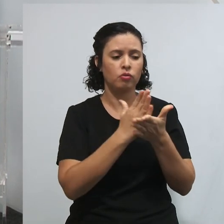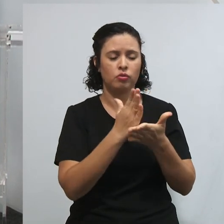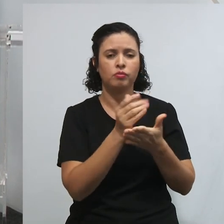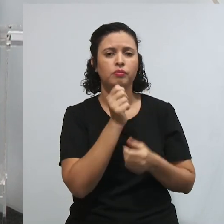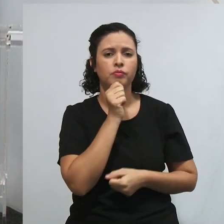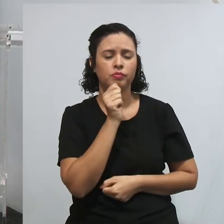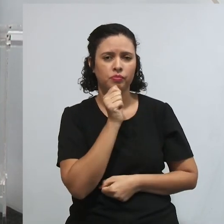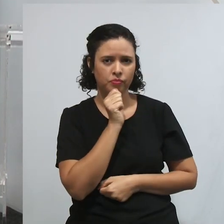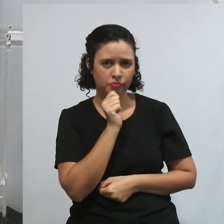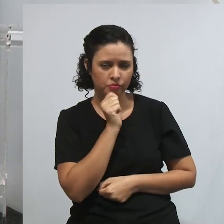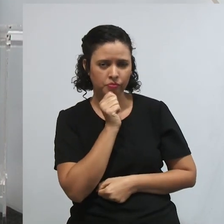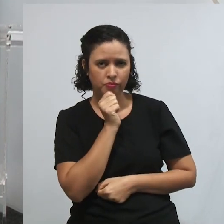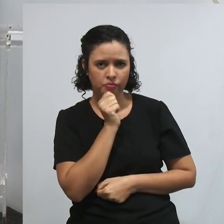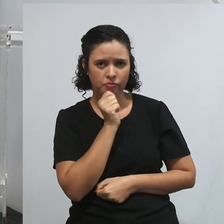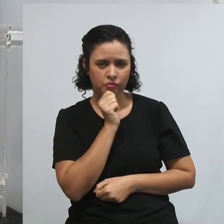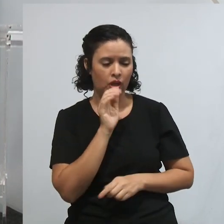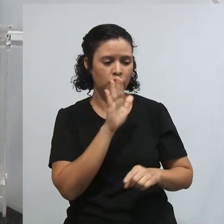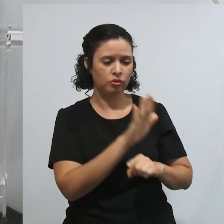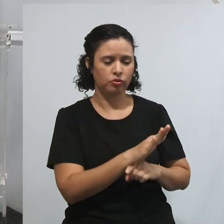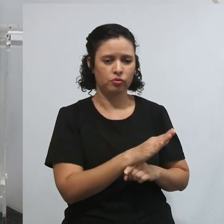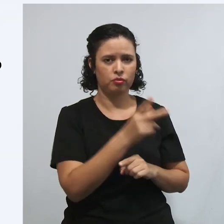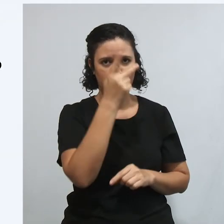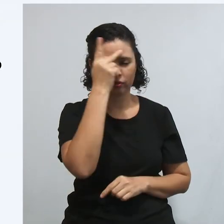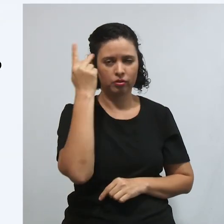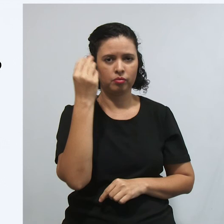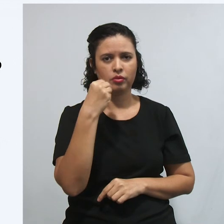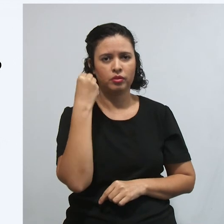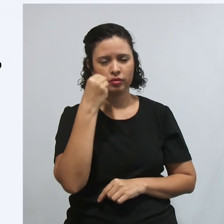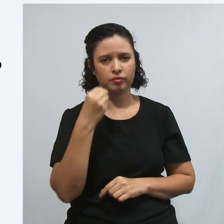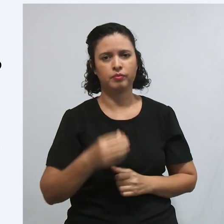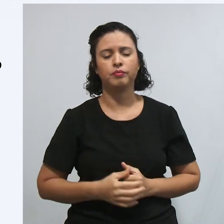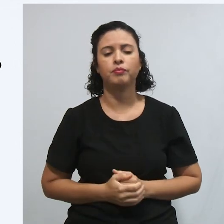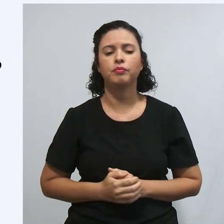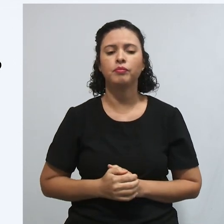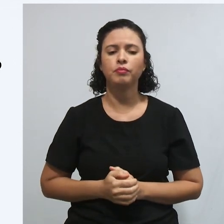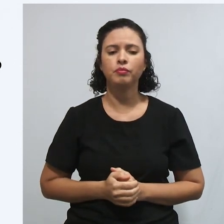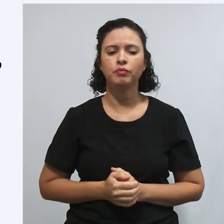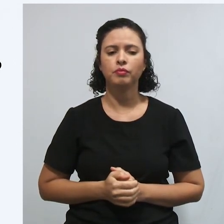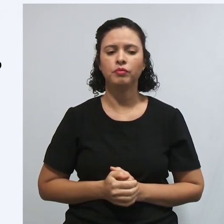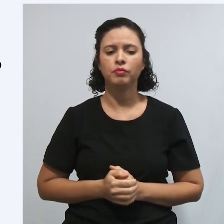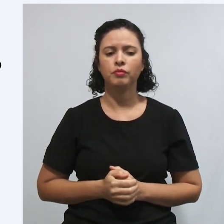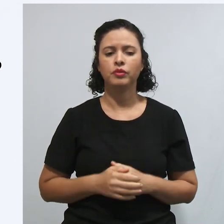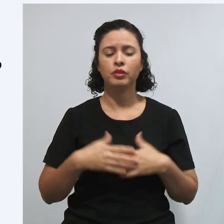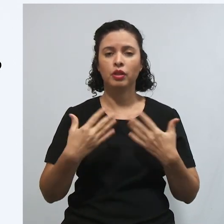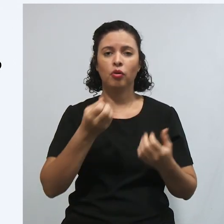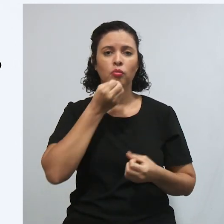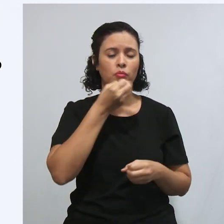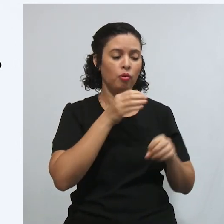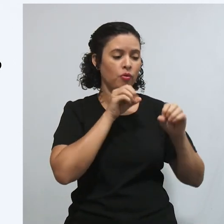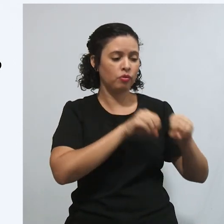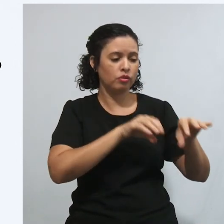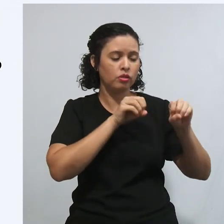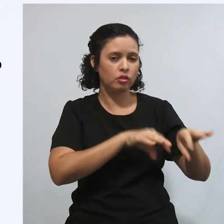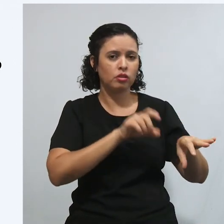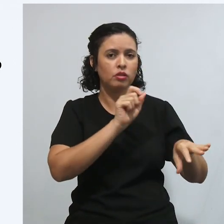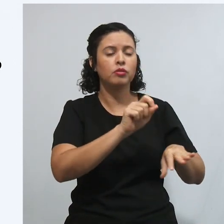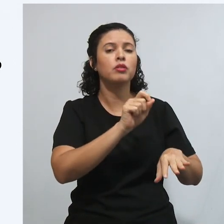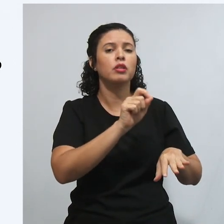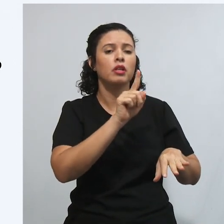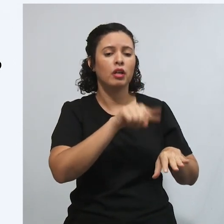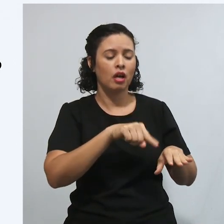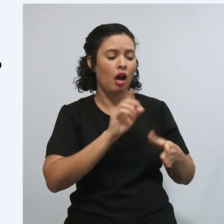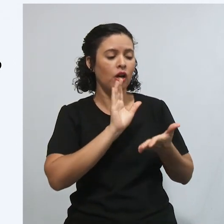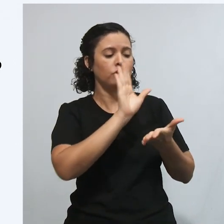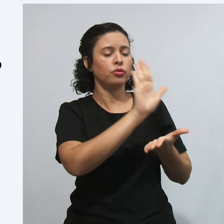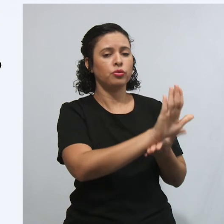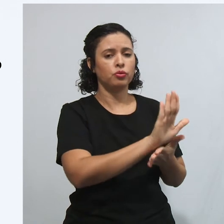a ajuda de um sujeito mais experiente. A professora Sueli Mello continua. O bom ensino é aquele que incide sobre o que a criança ainda não